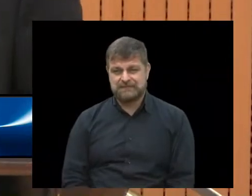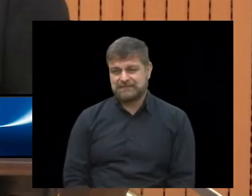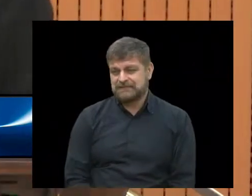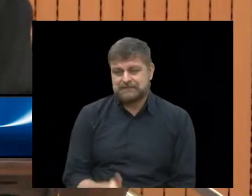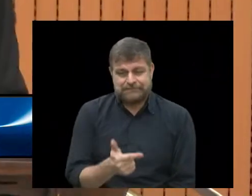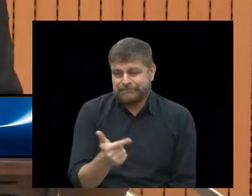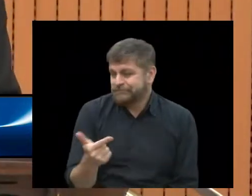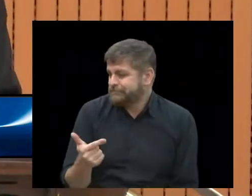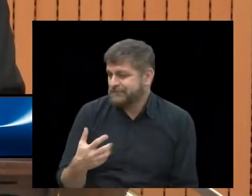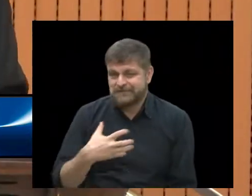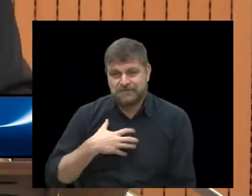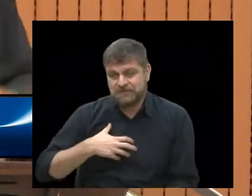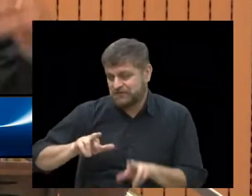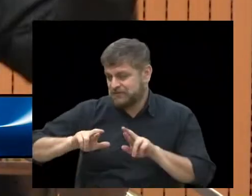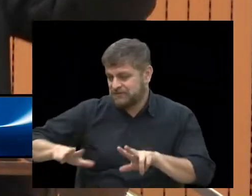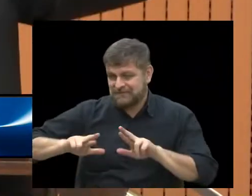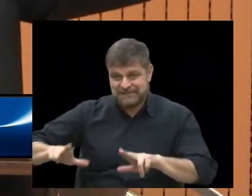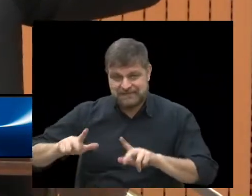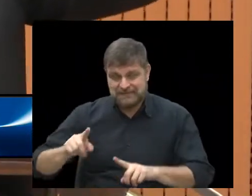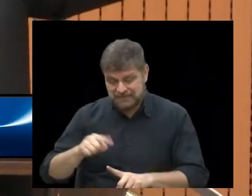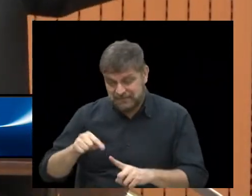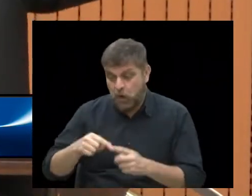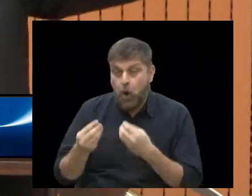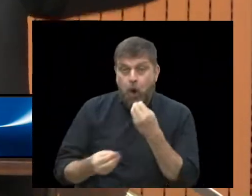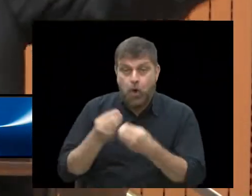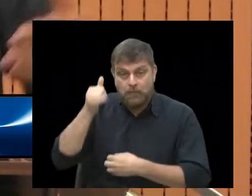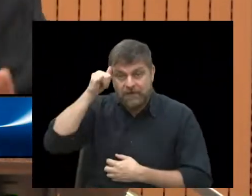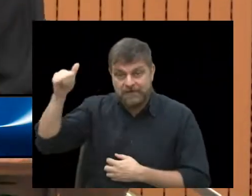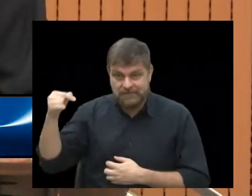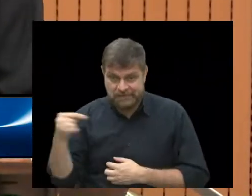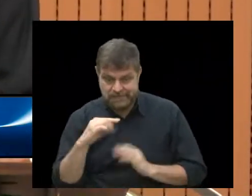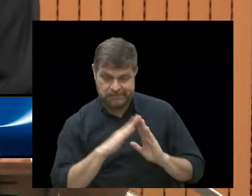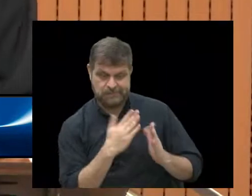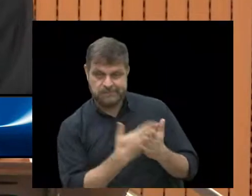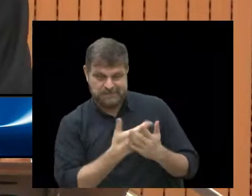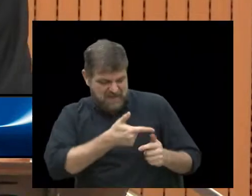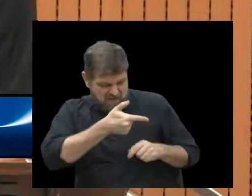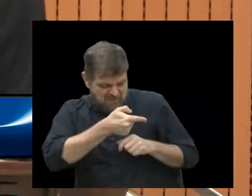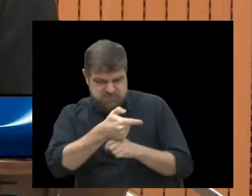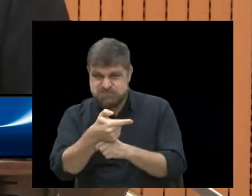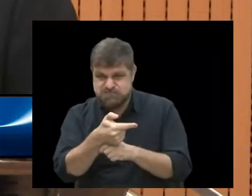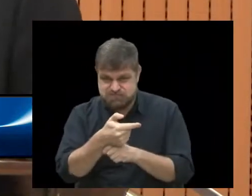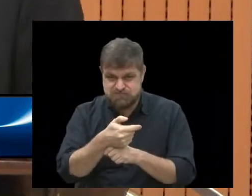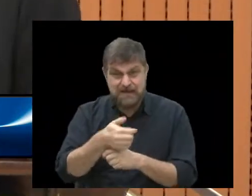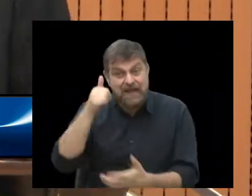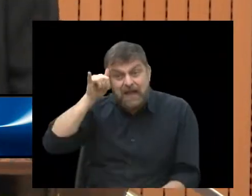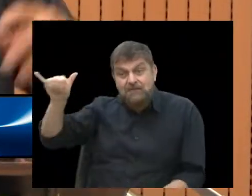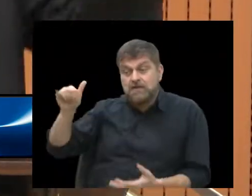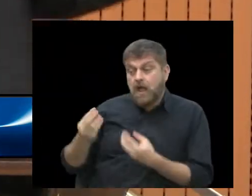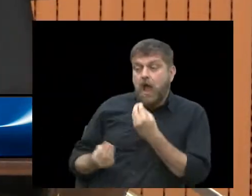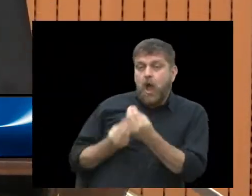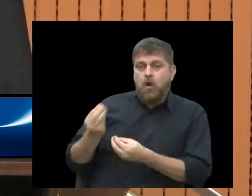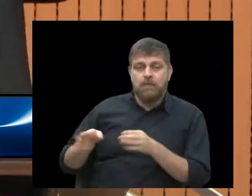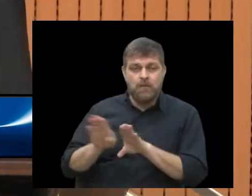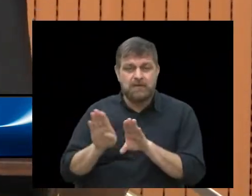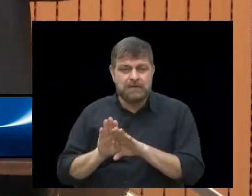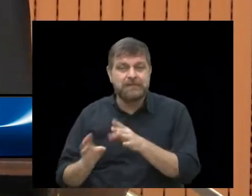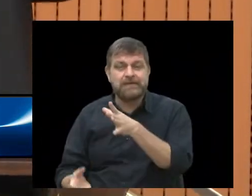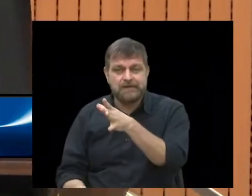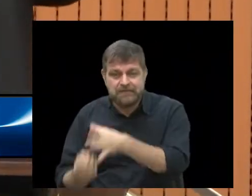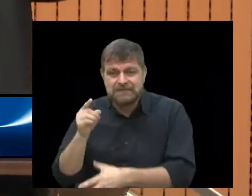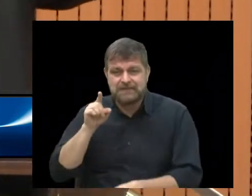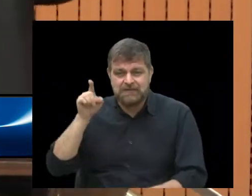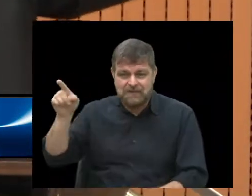outra maneira de tentar evitar que tragédias como essa que acontecida em Suzano, ou aquela acontecida